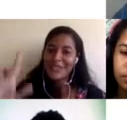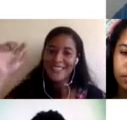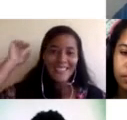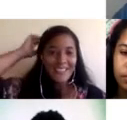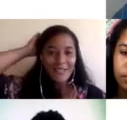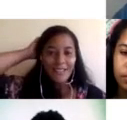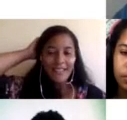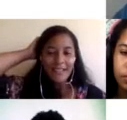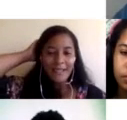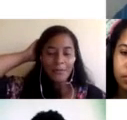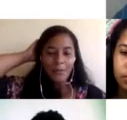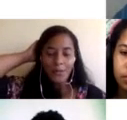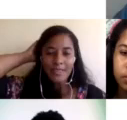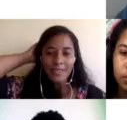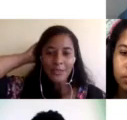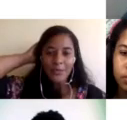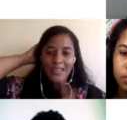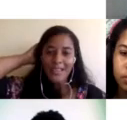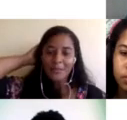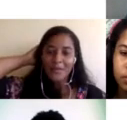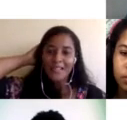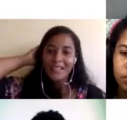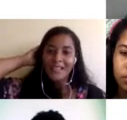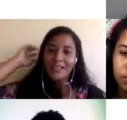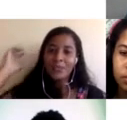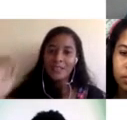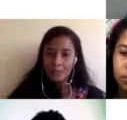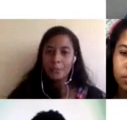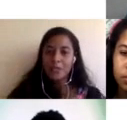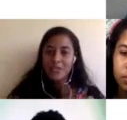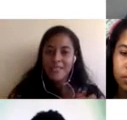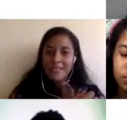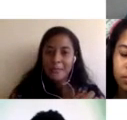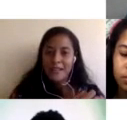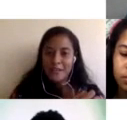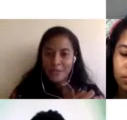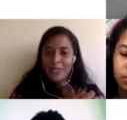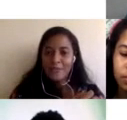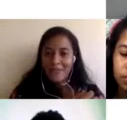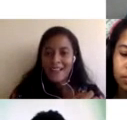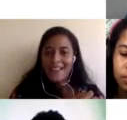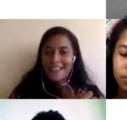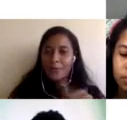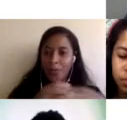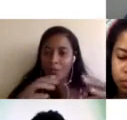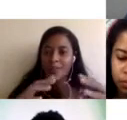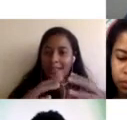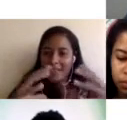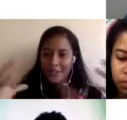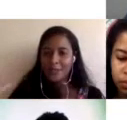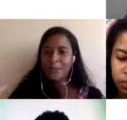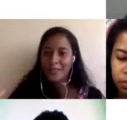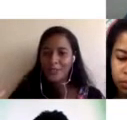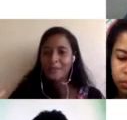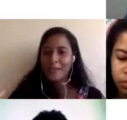isso. E só considerando, né, por conta da questão do tempo, uma das propostas desse seminário é a gente também falar, né, um pouco